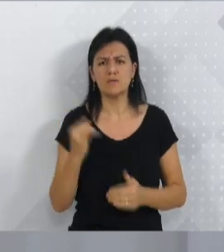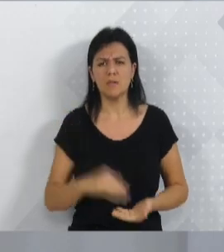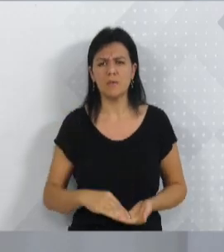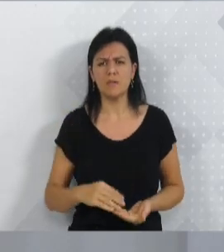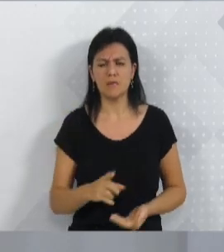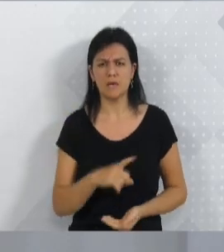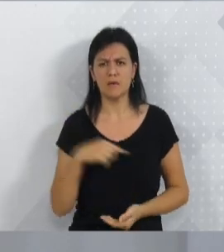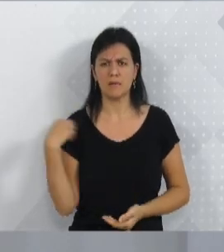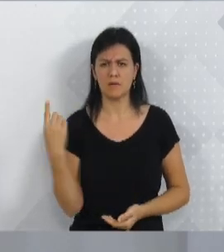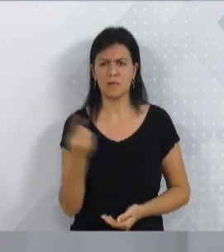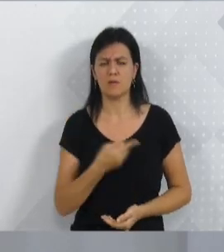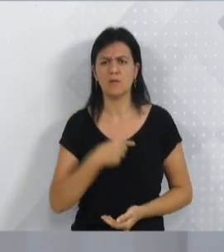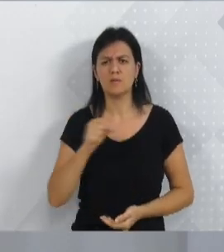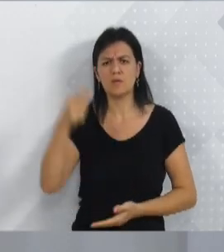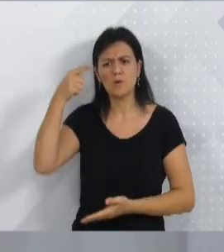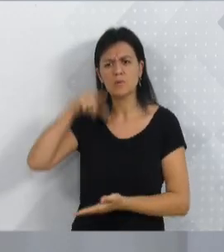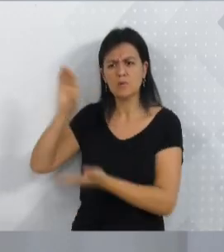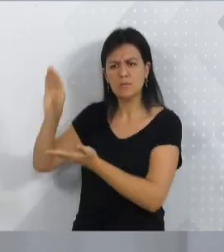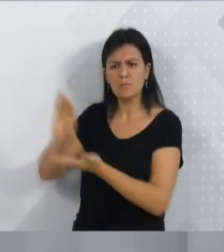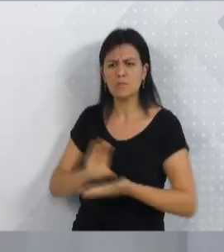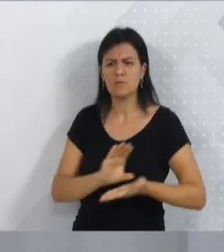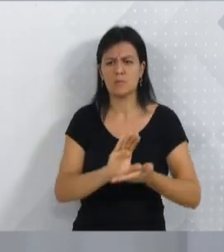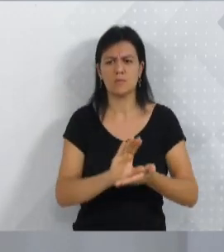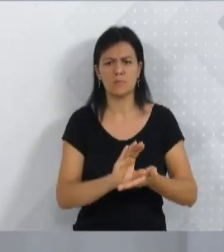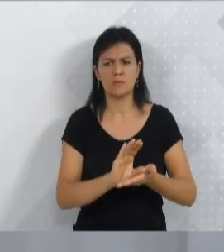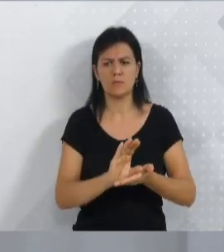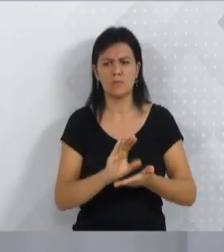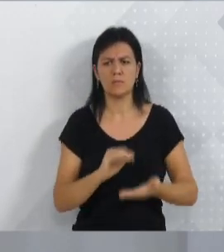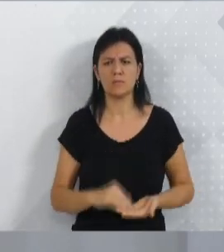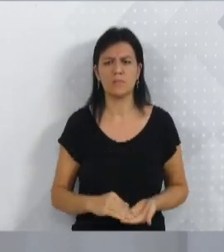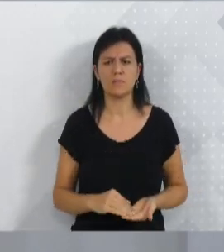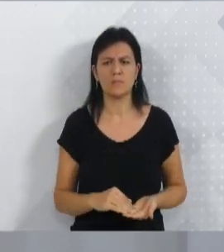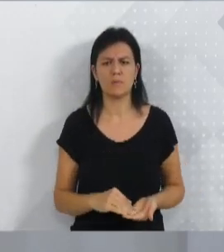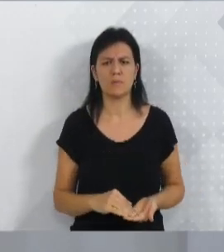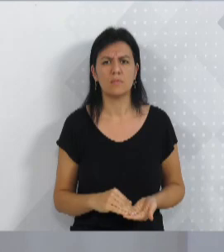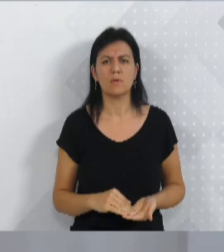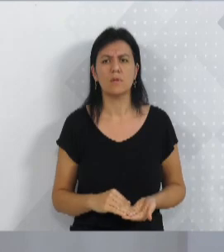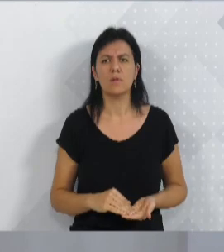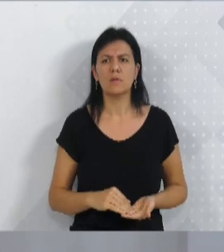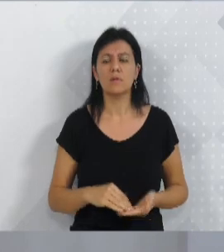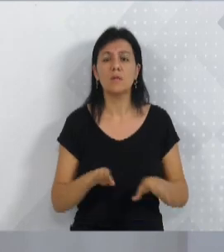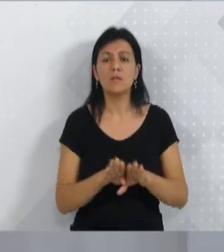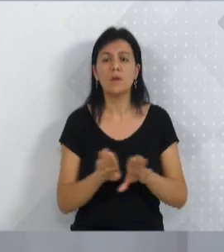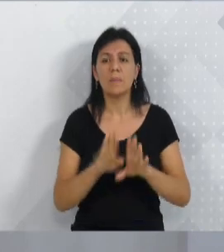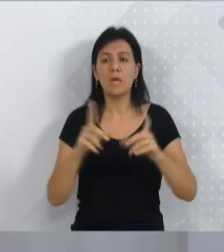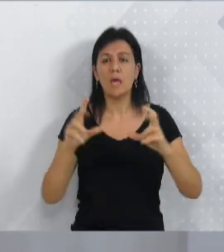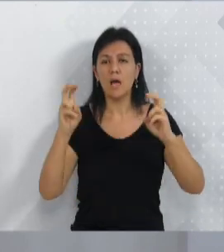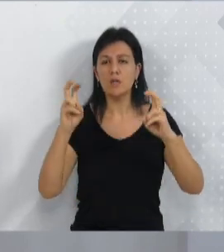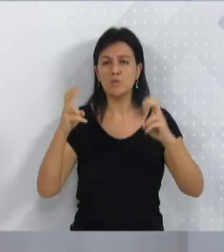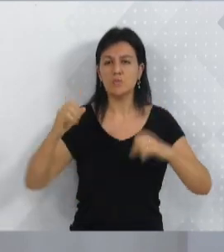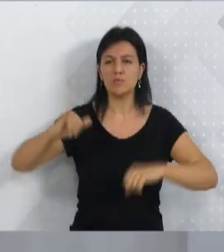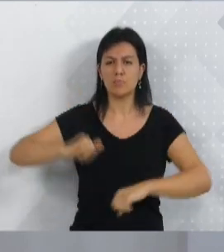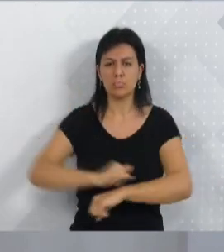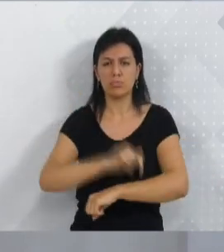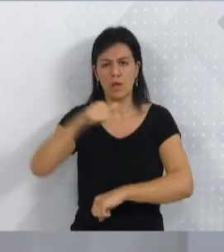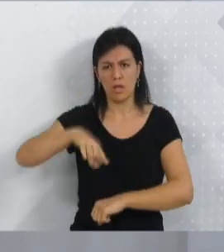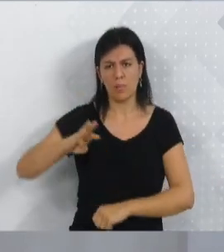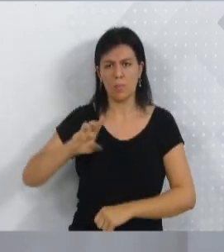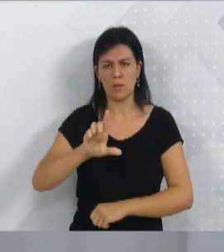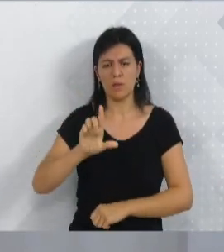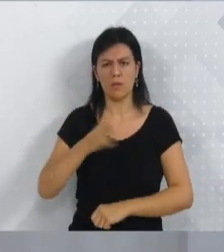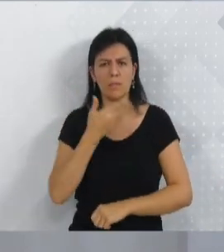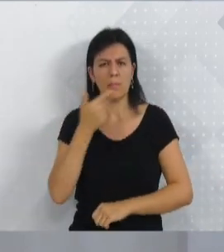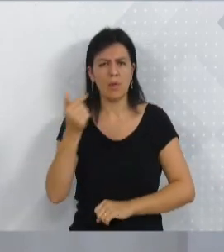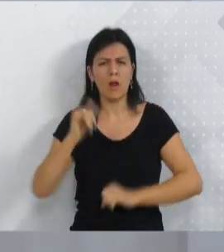trazer recursos para o município então a gente levou algumas demandas relacionadas clube de Blumenau solicitando emendas lá para